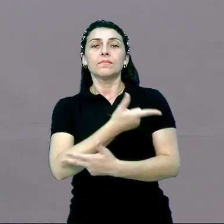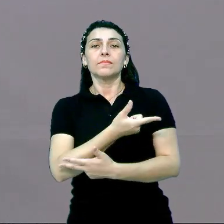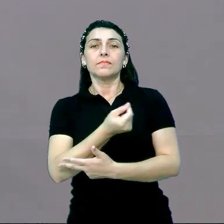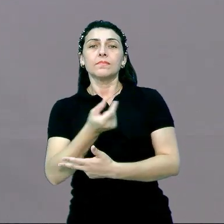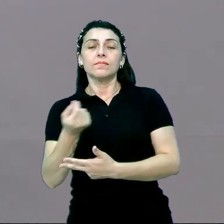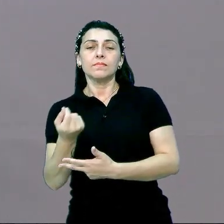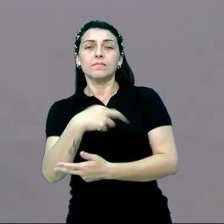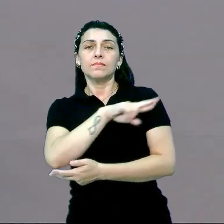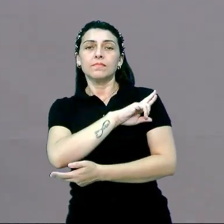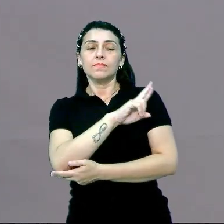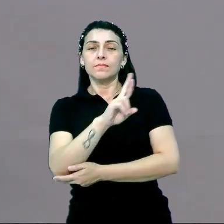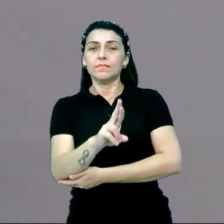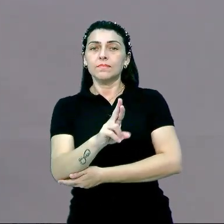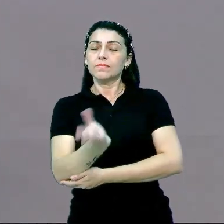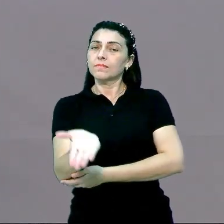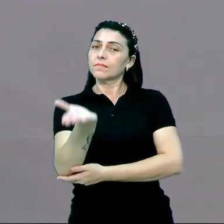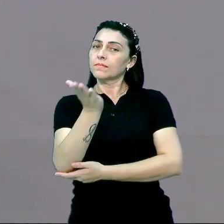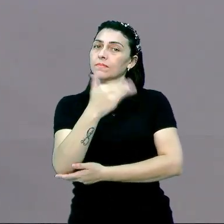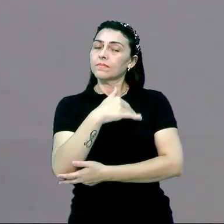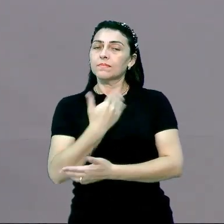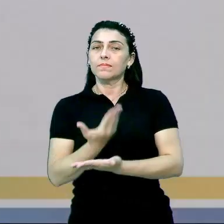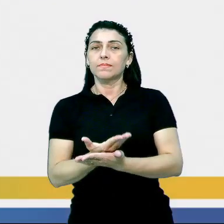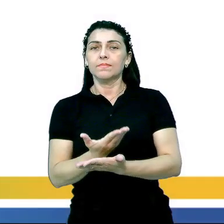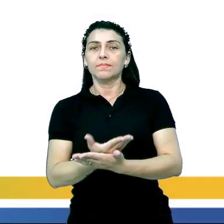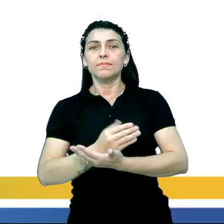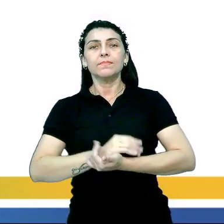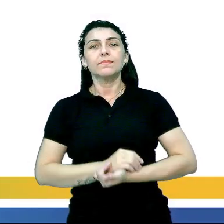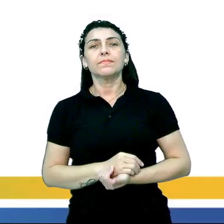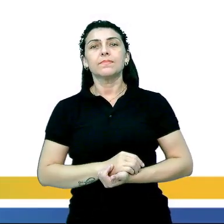pontos na competência. Então, vamos à nossa aula.